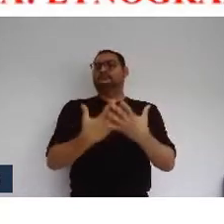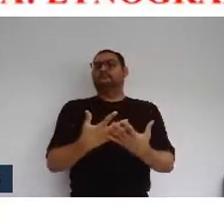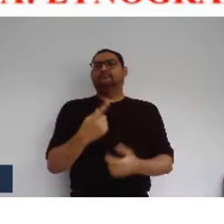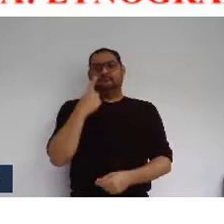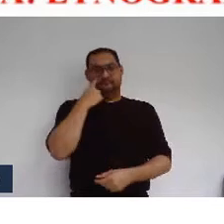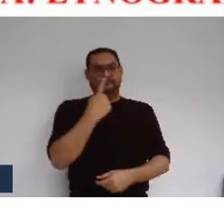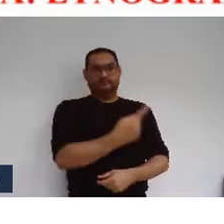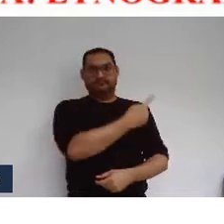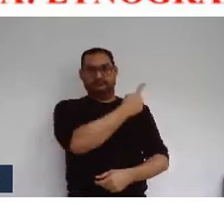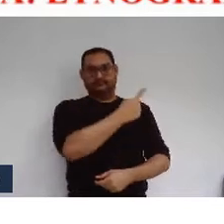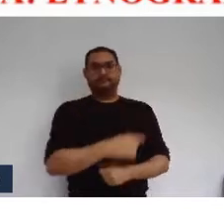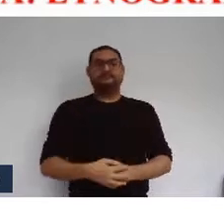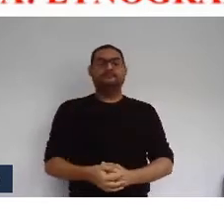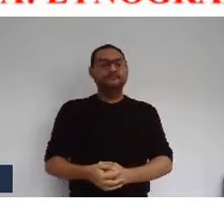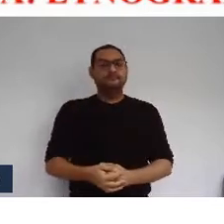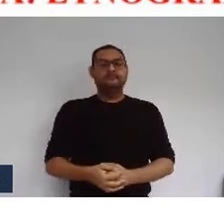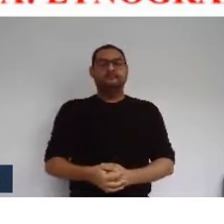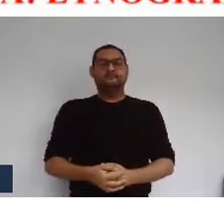Agora.